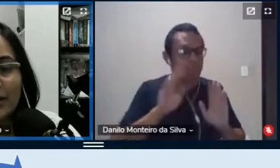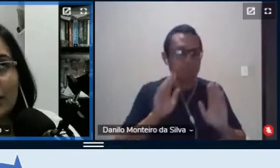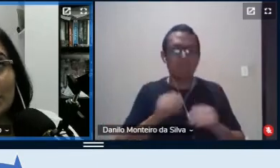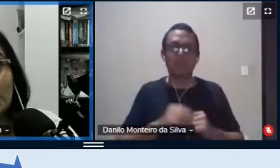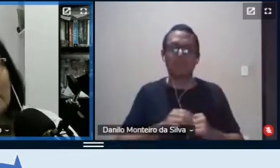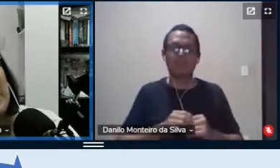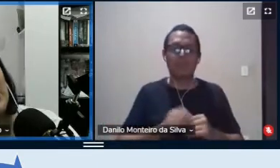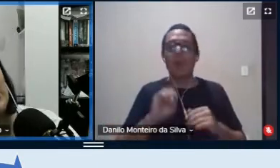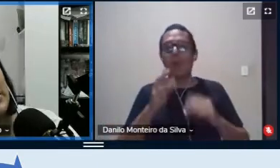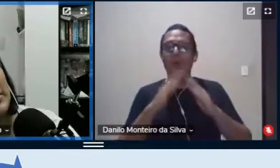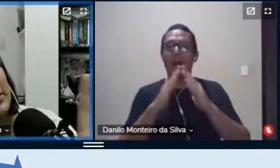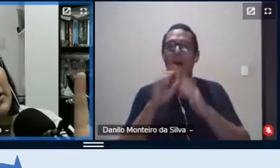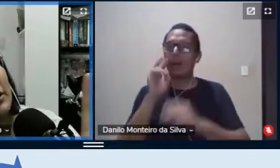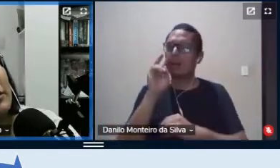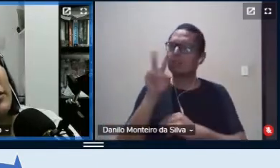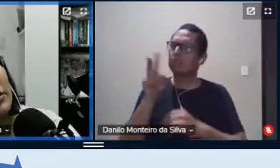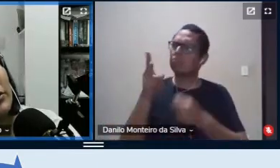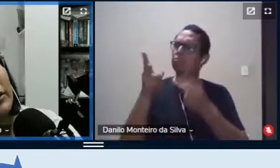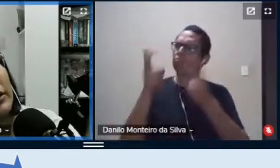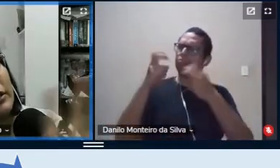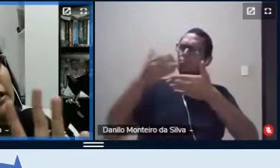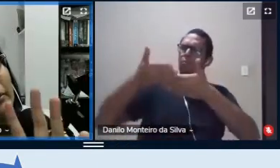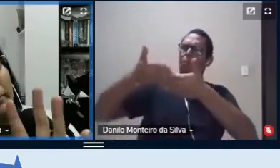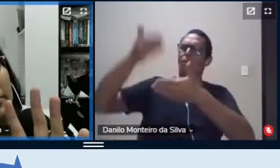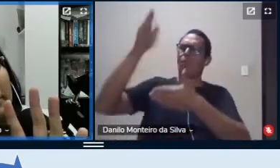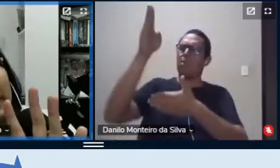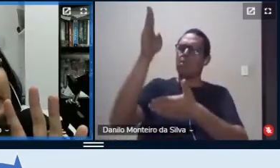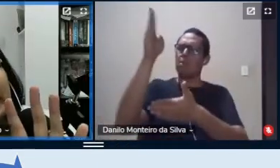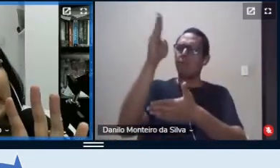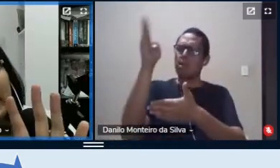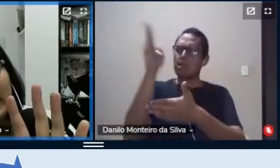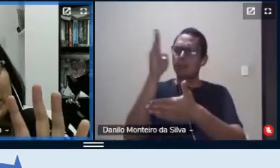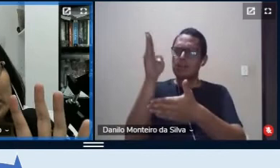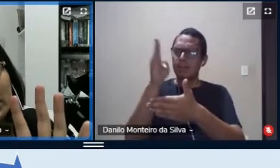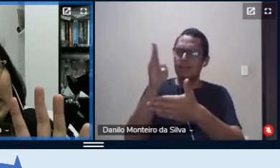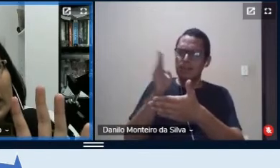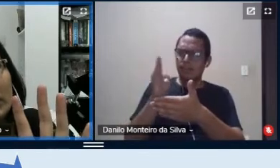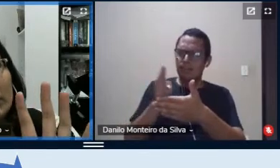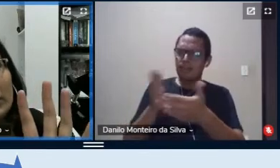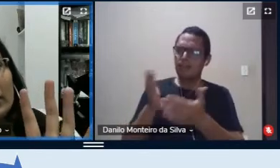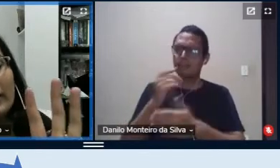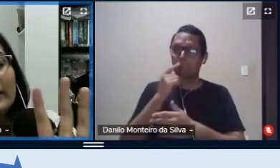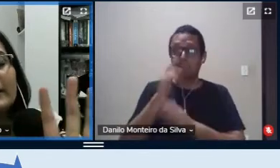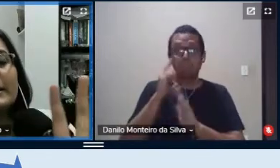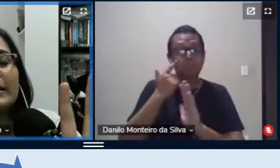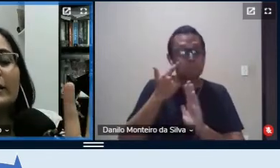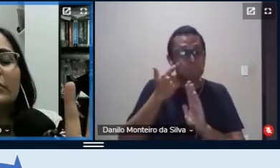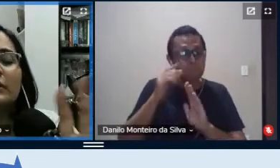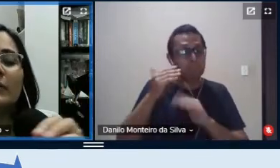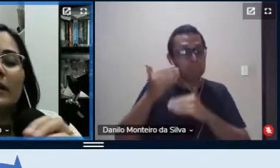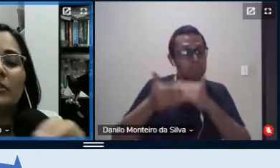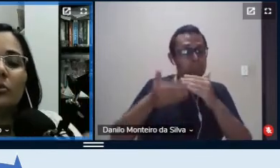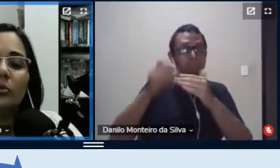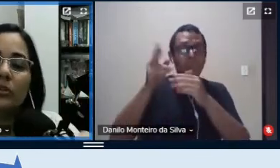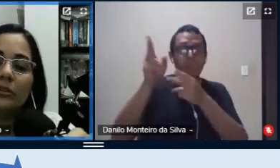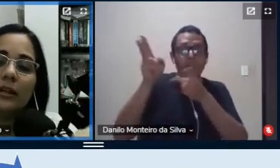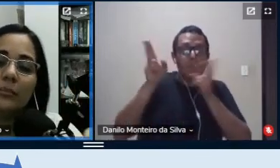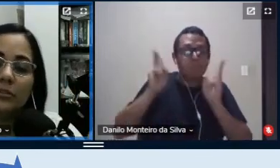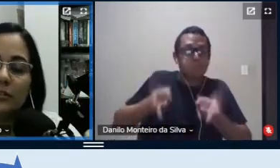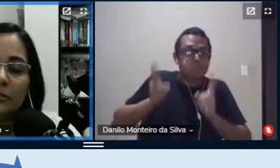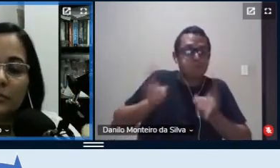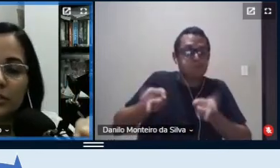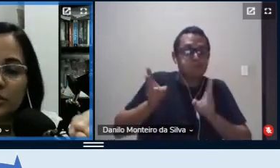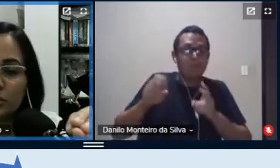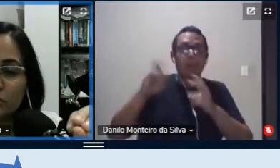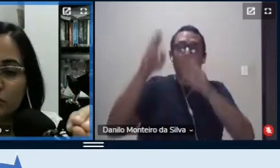né? Que a gente vai monitorando a trinca, vai vendo se a trinca tá propagando ou não, certo? Então é esse o conceito da